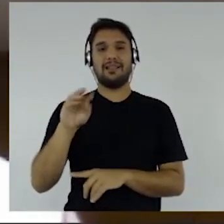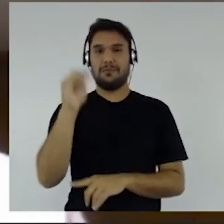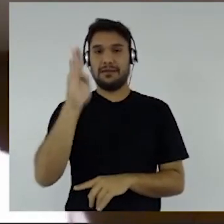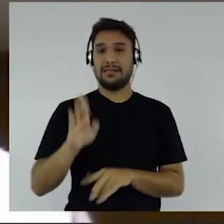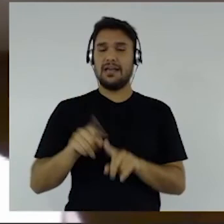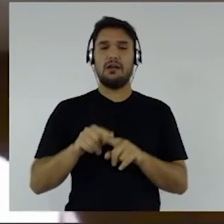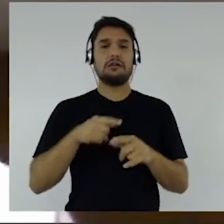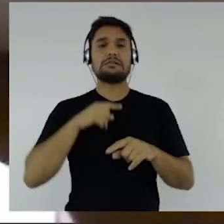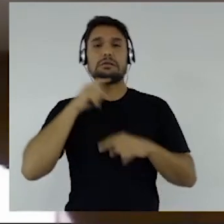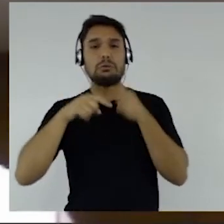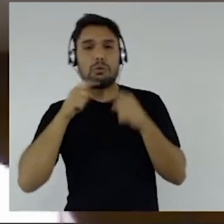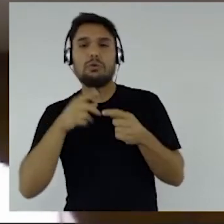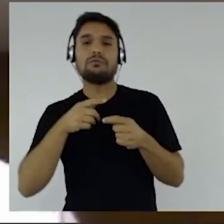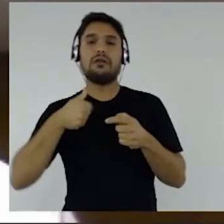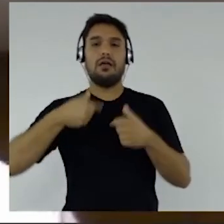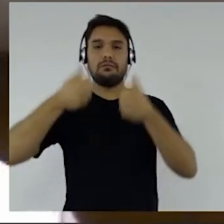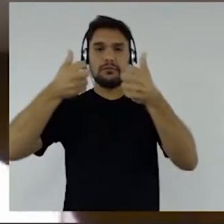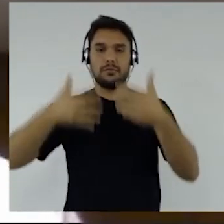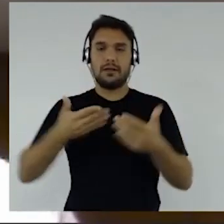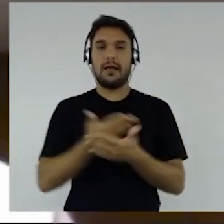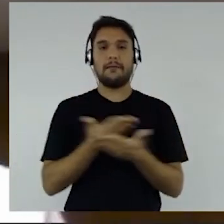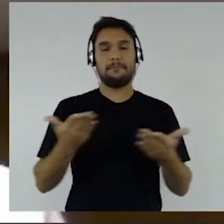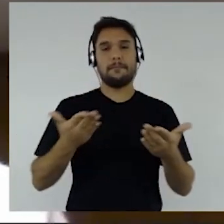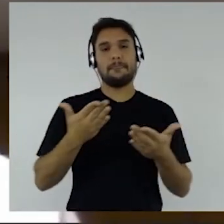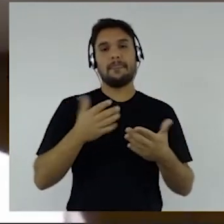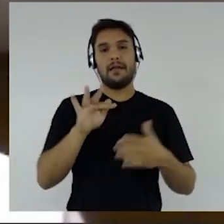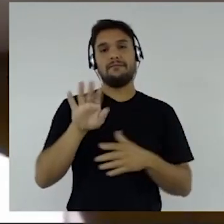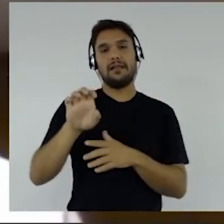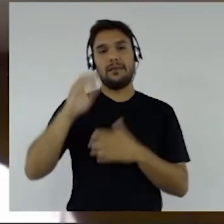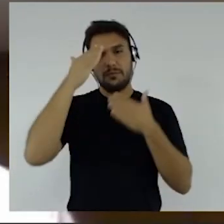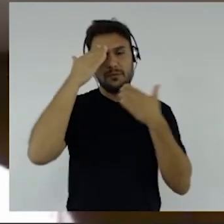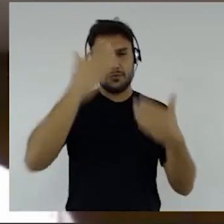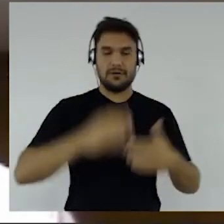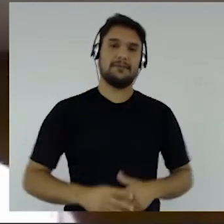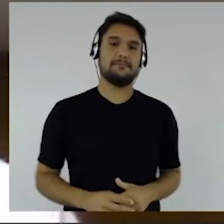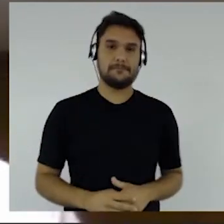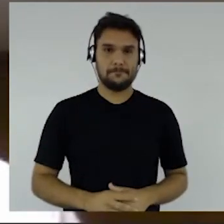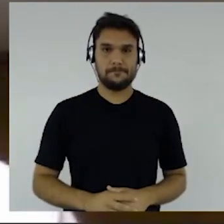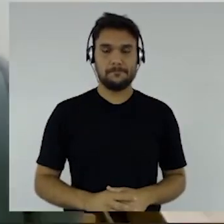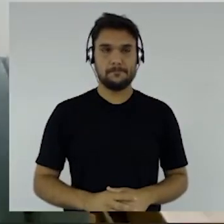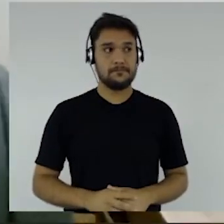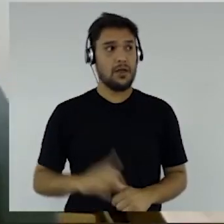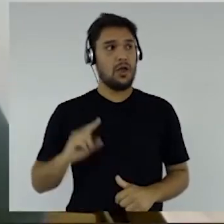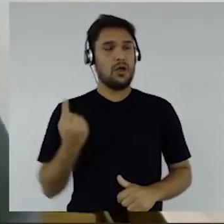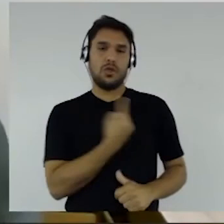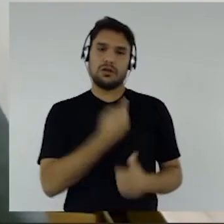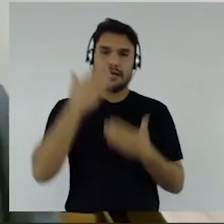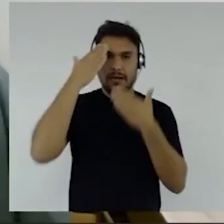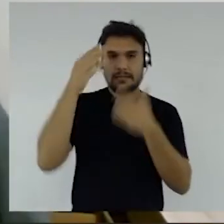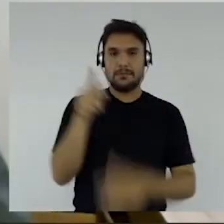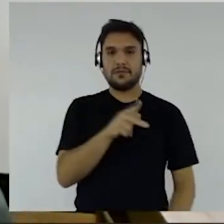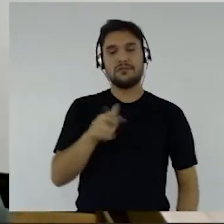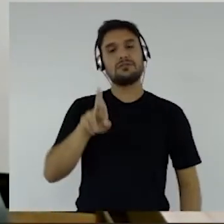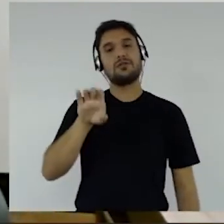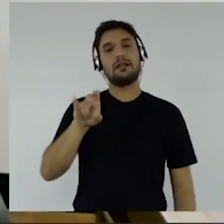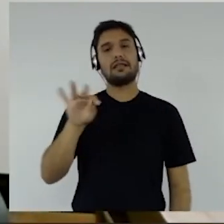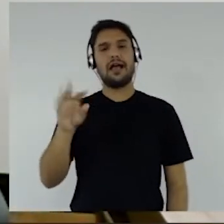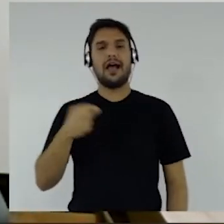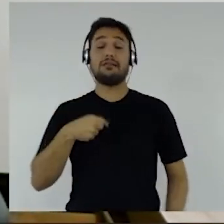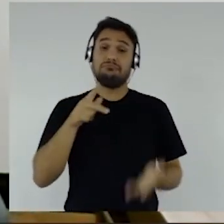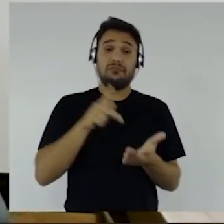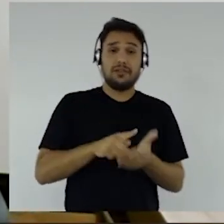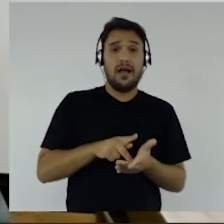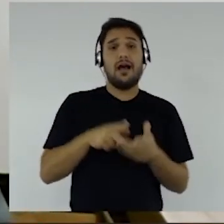para eventuais dúvidas, esclarecimentos e complementar a palestra. Felipe, muito obrigado. Nós que agradecemos, professor Renato. Eu confesso